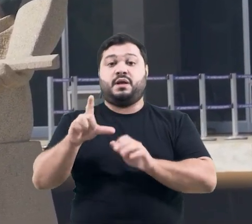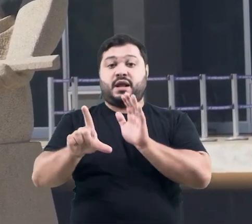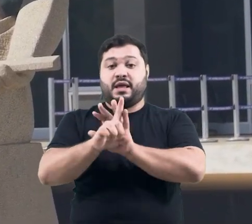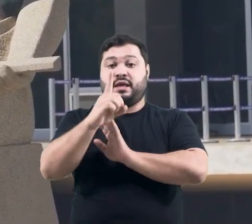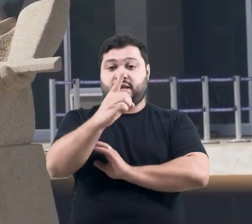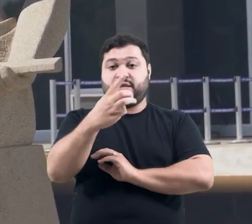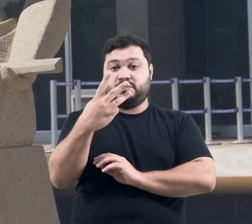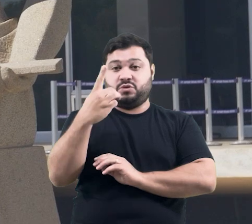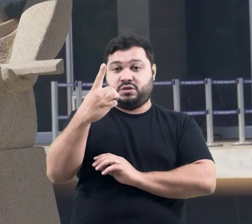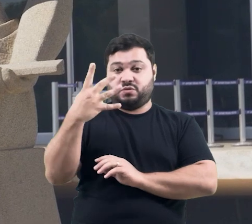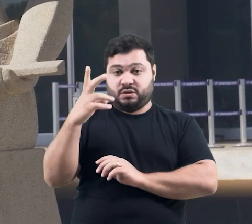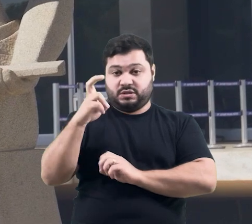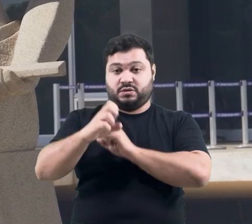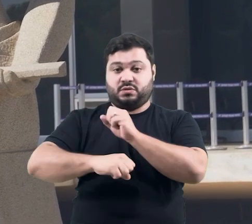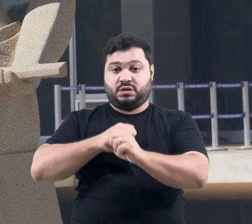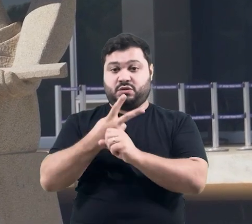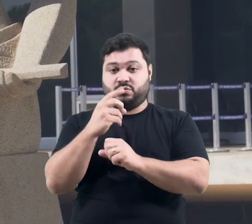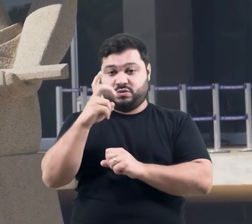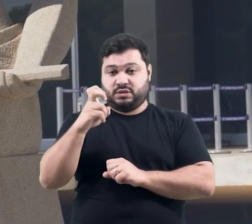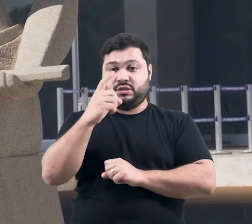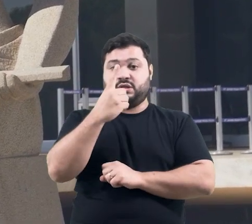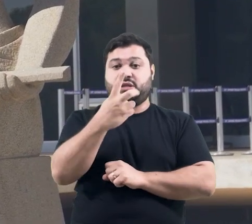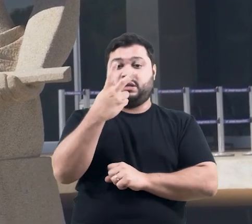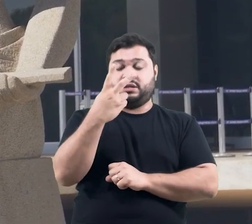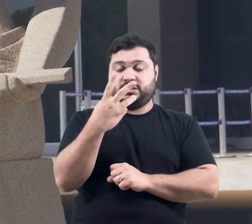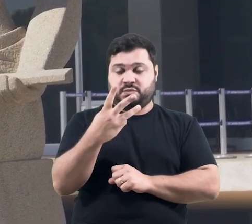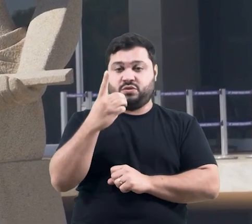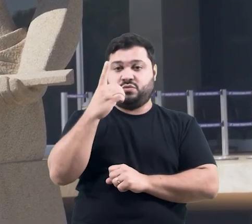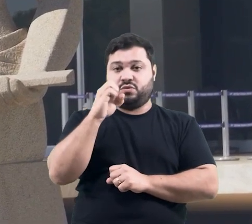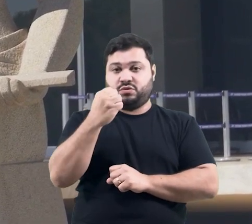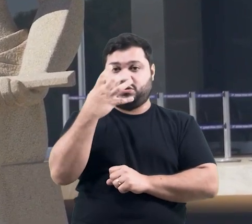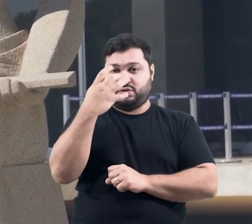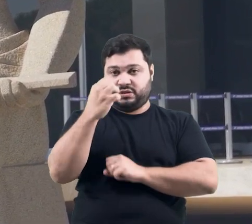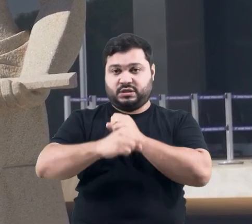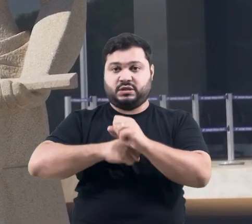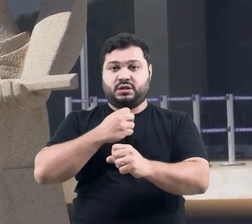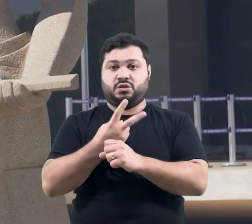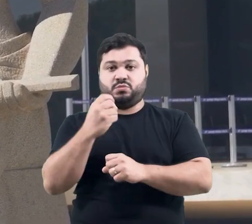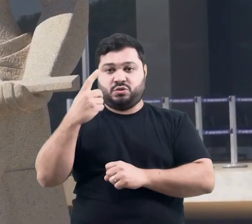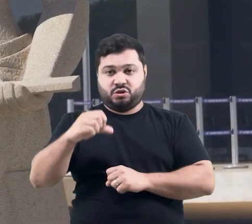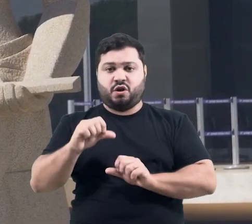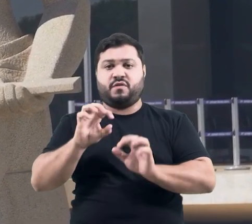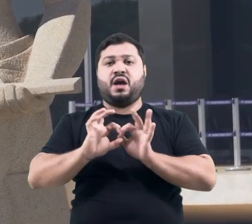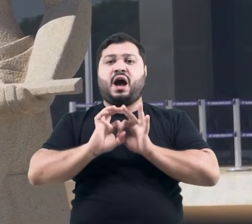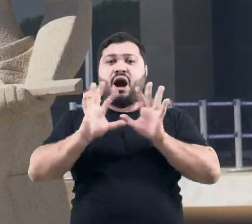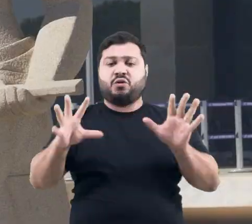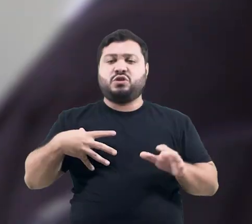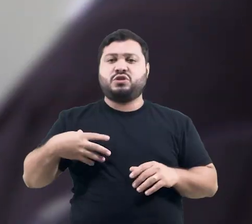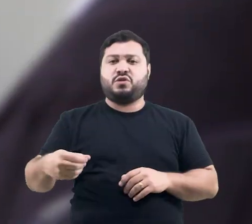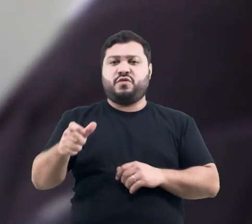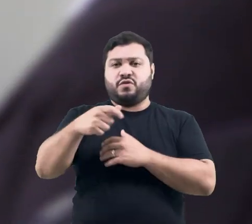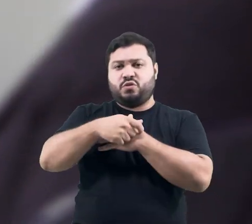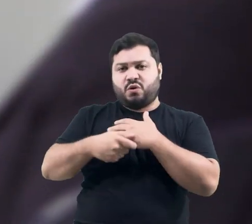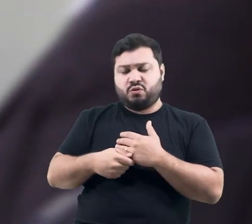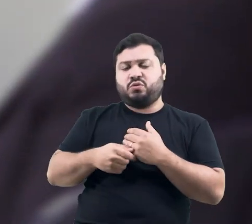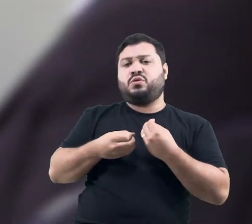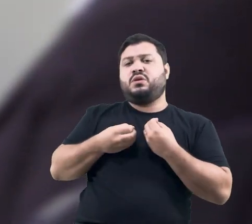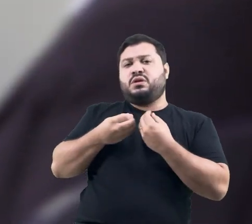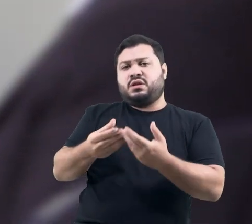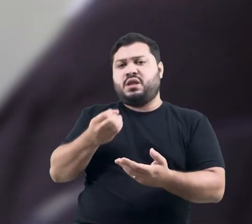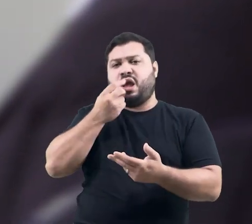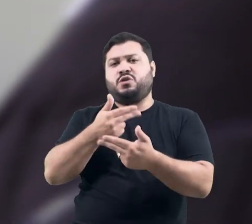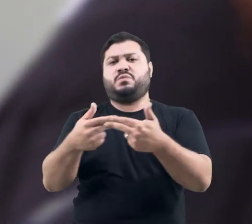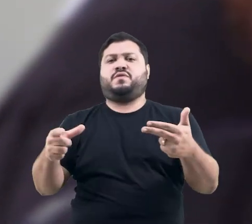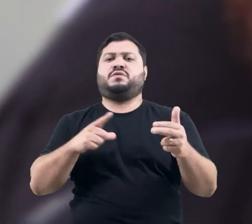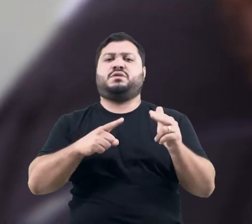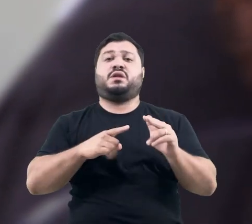pelas leis 13.145, de 2015, e 13.846, de 2019, autorizam que o filho do autor